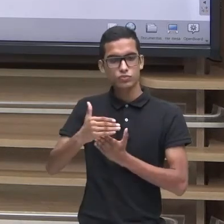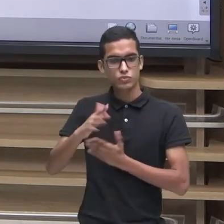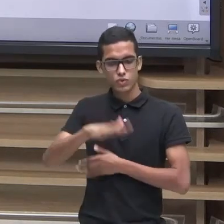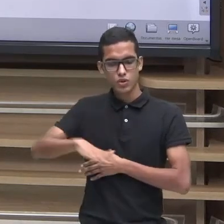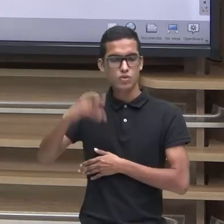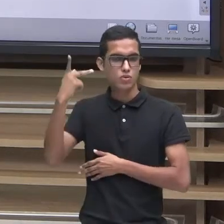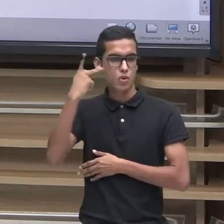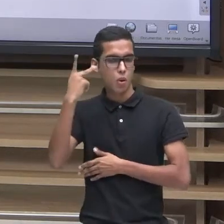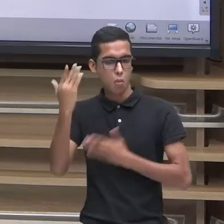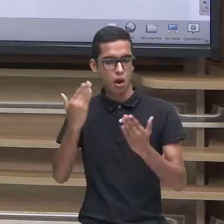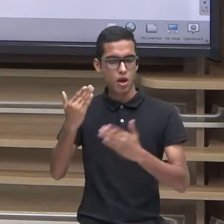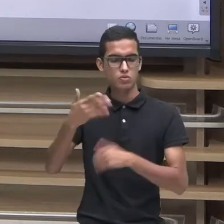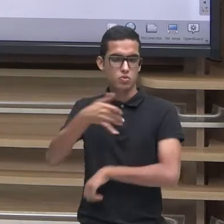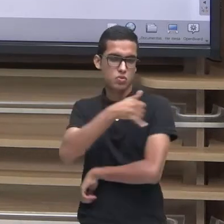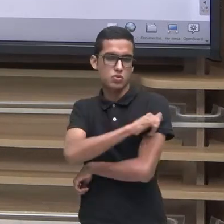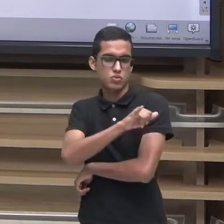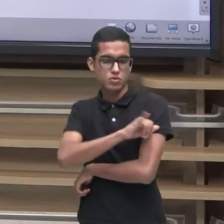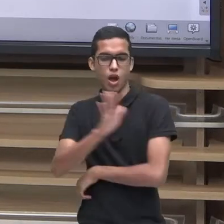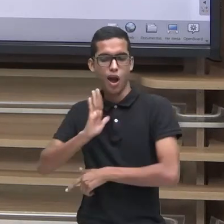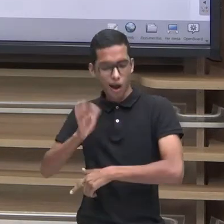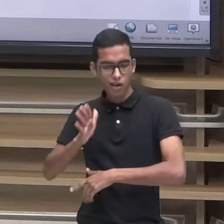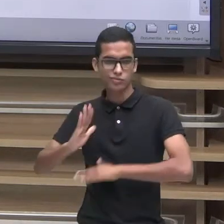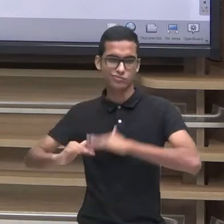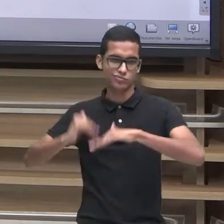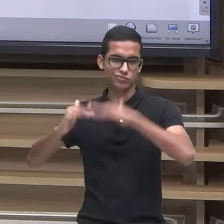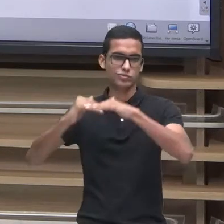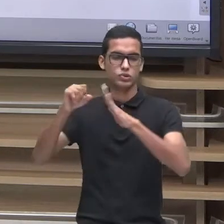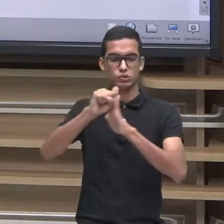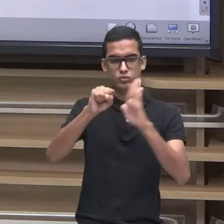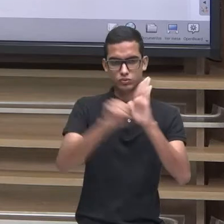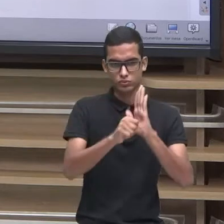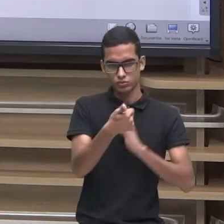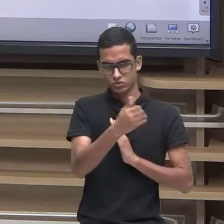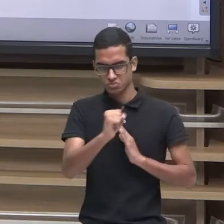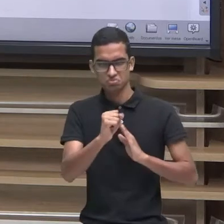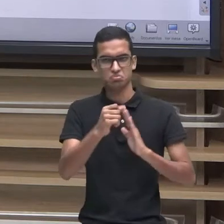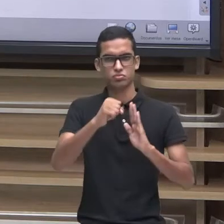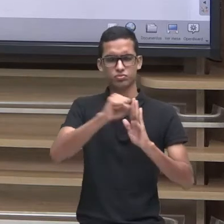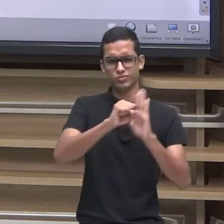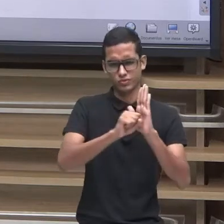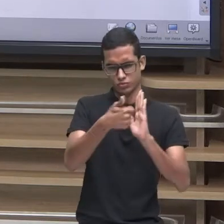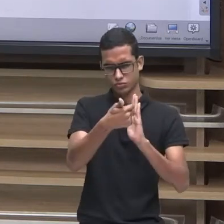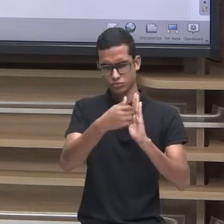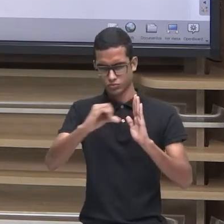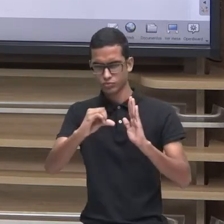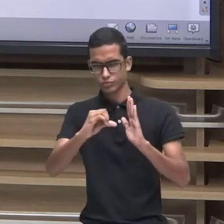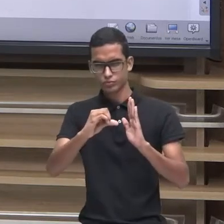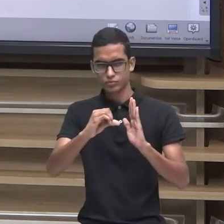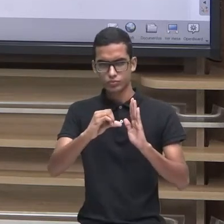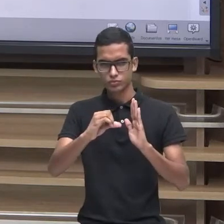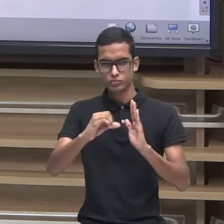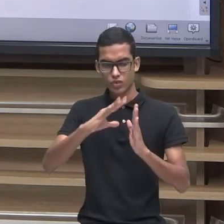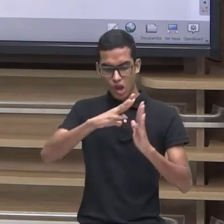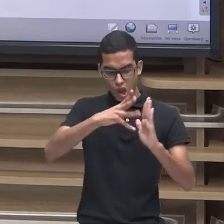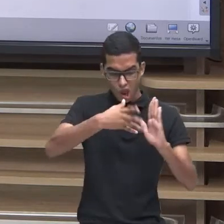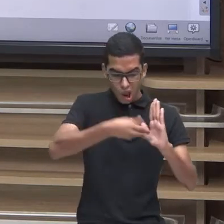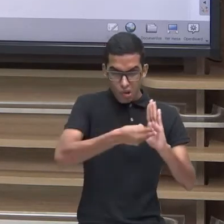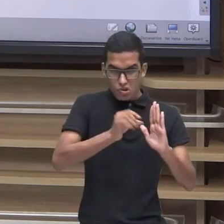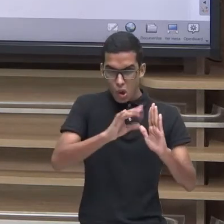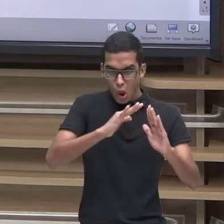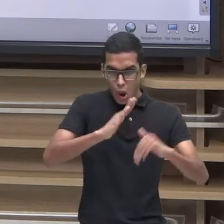Janeiro já vem se desenvolvendo desde do século XVIII, século XIX, a Amazônia só passa a se